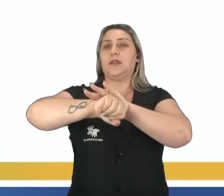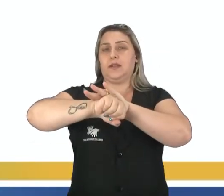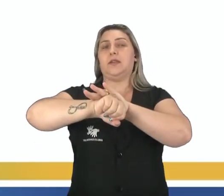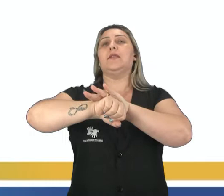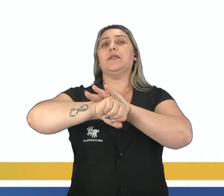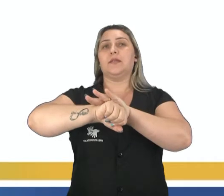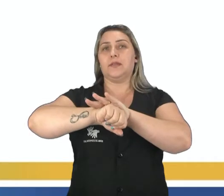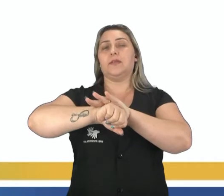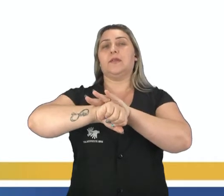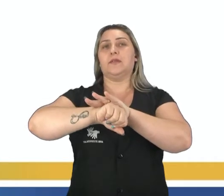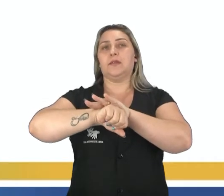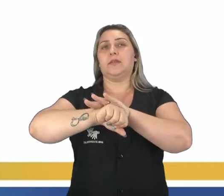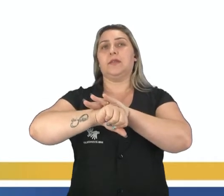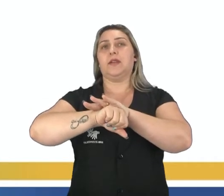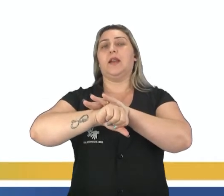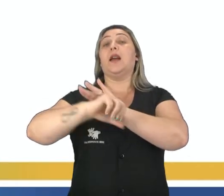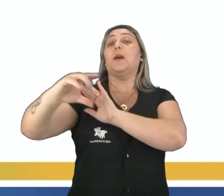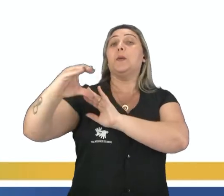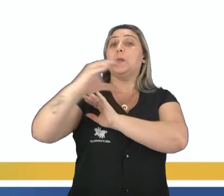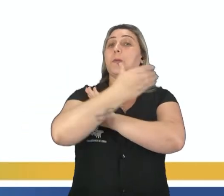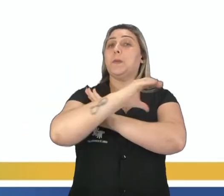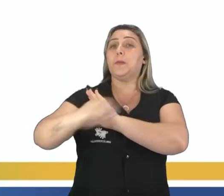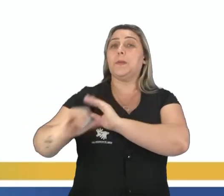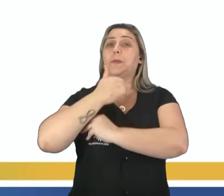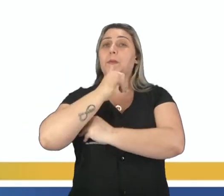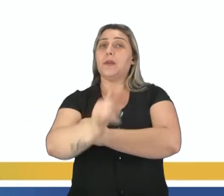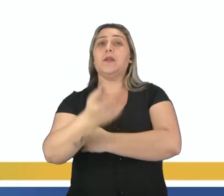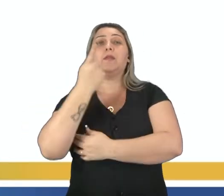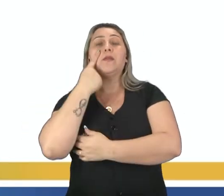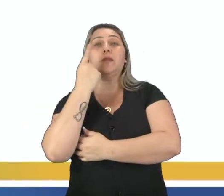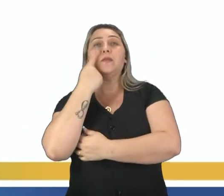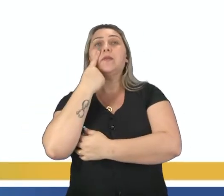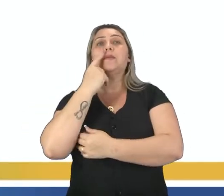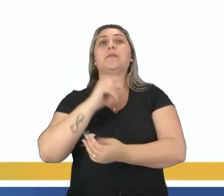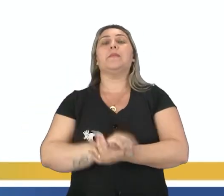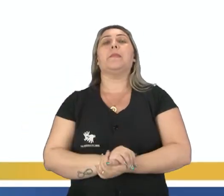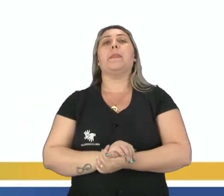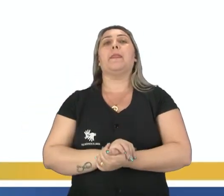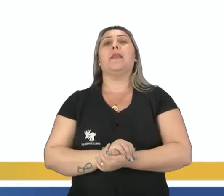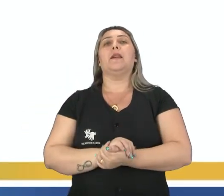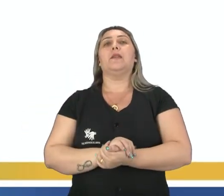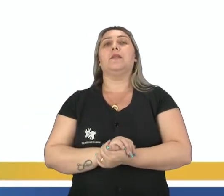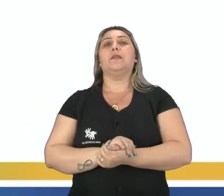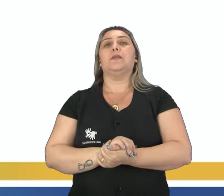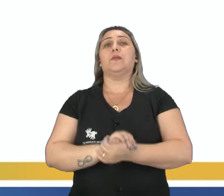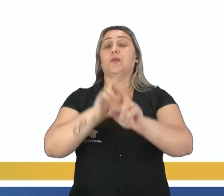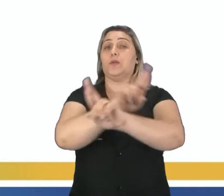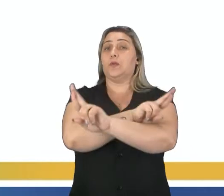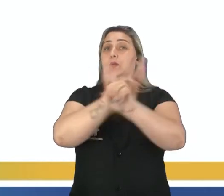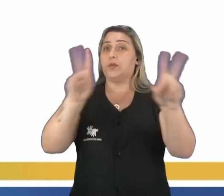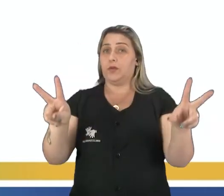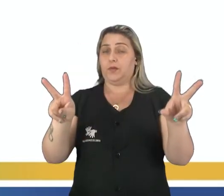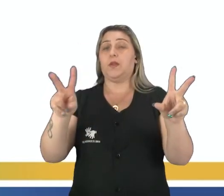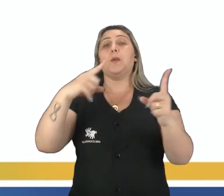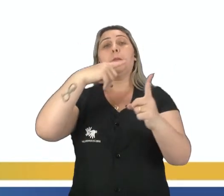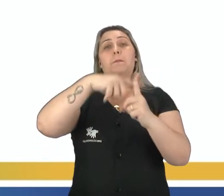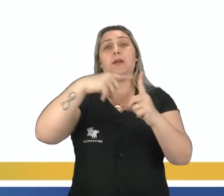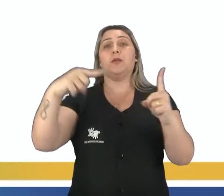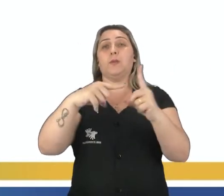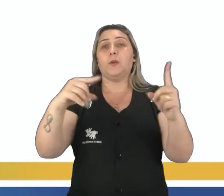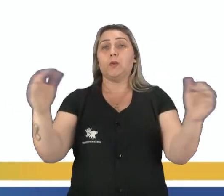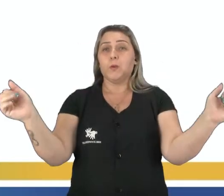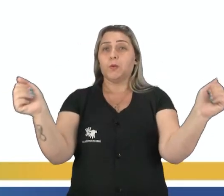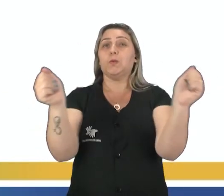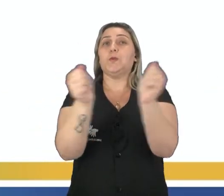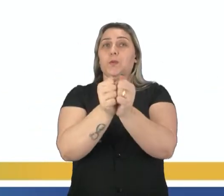uma frase que está relacionada a cargas elétricas. Então, tu verifica que os opostos se atraem, ou seja, o mais e o menos,